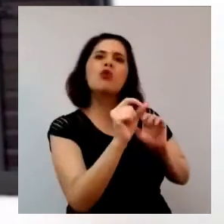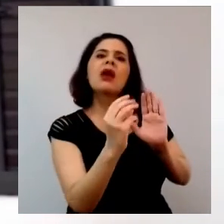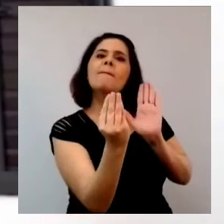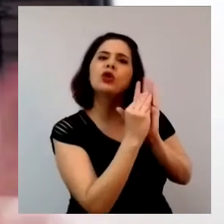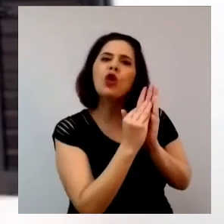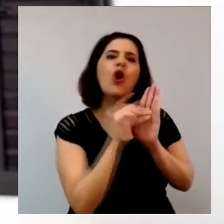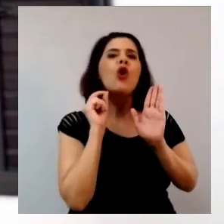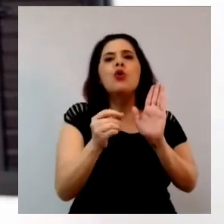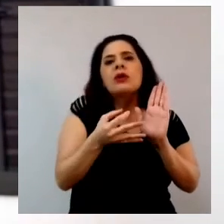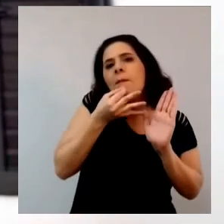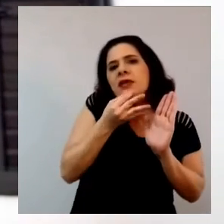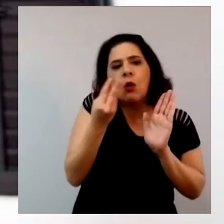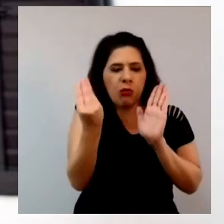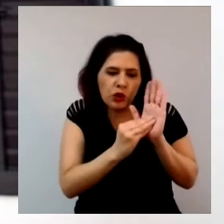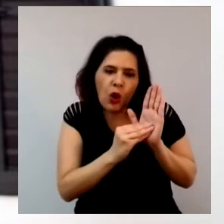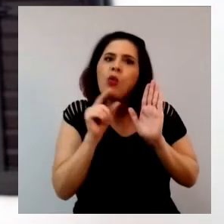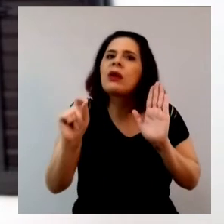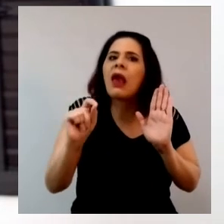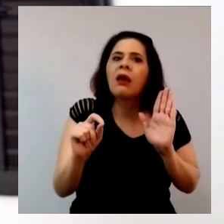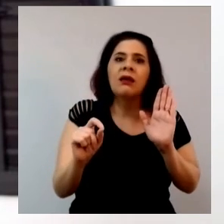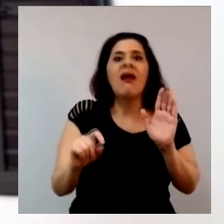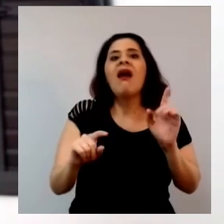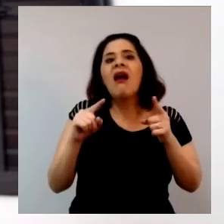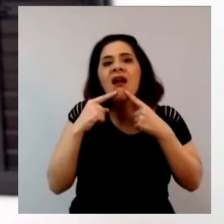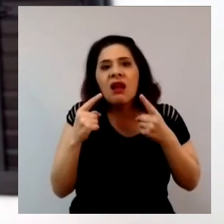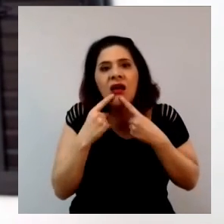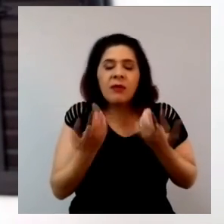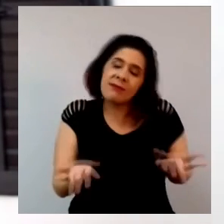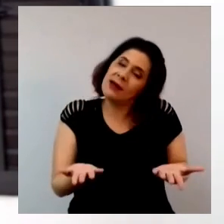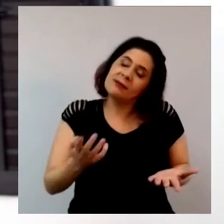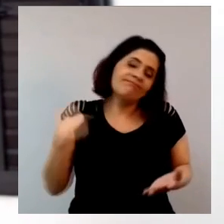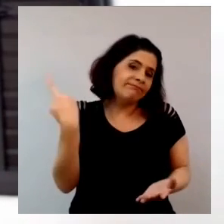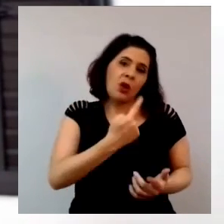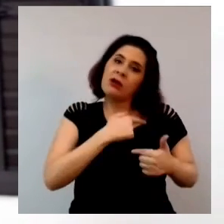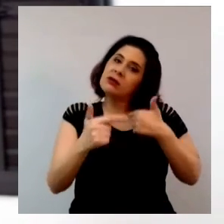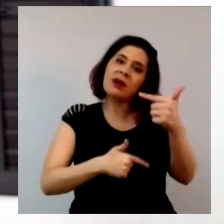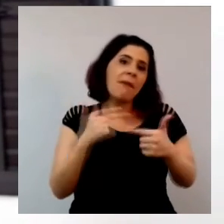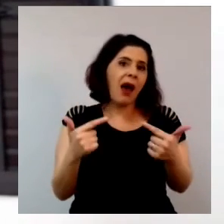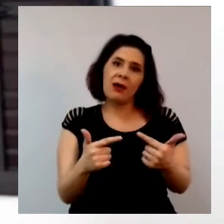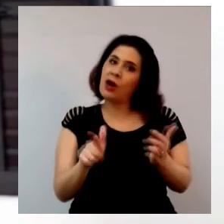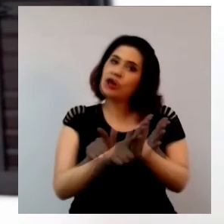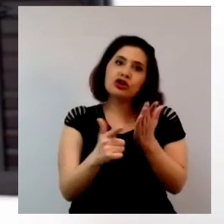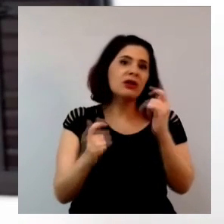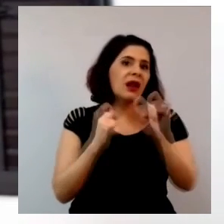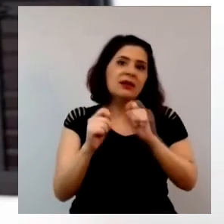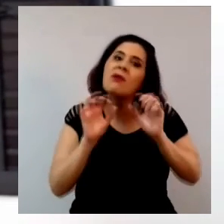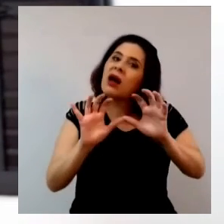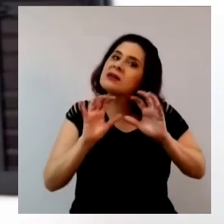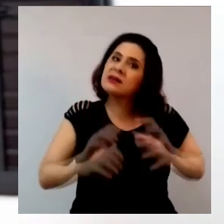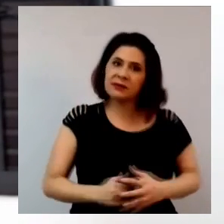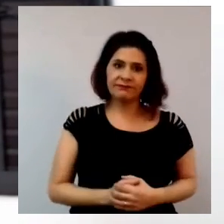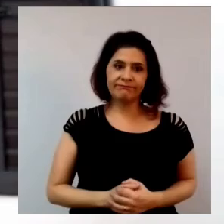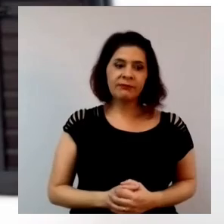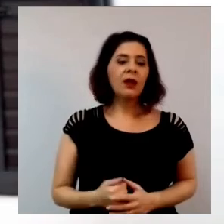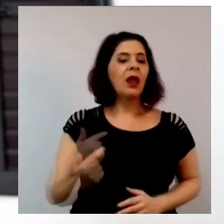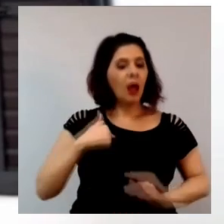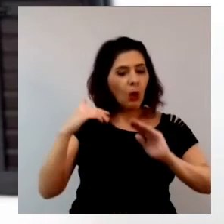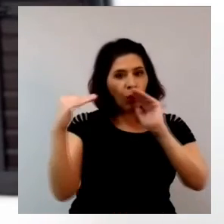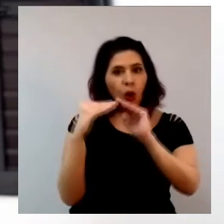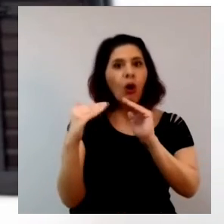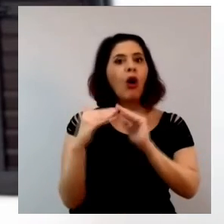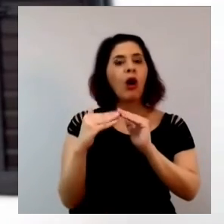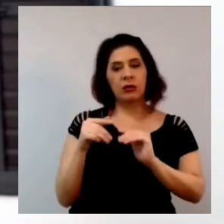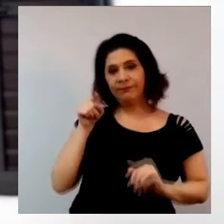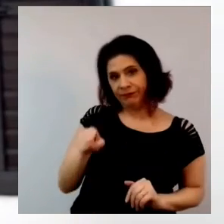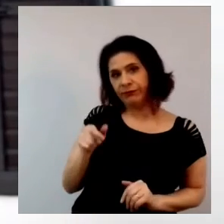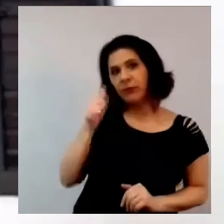isso, porque é o nosso trabalho enquanto jornalistas, né? Então, eu estou super de acordo, acho que essa palavra que a Paula usa, a palavra do equilíbrio, eu acho que